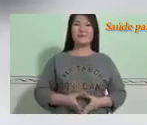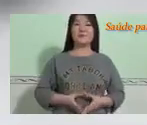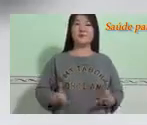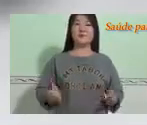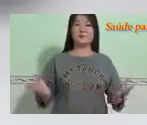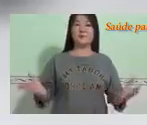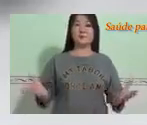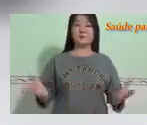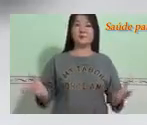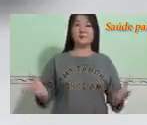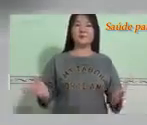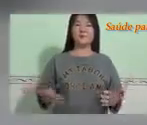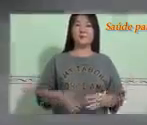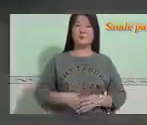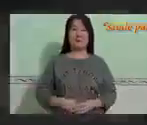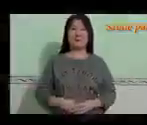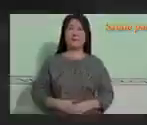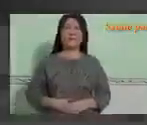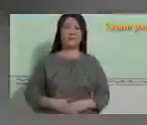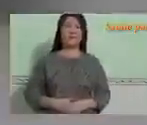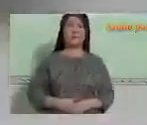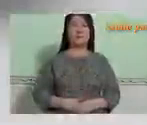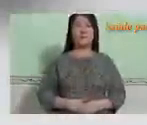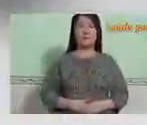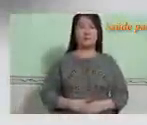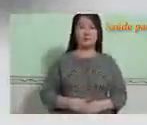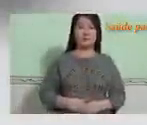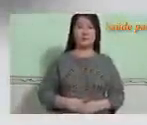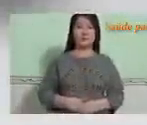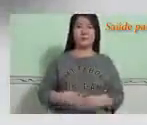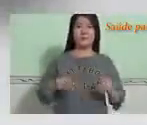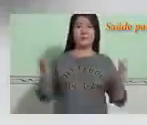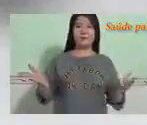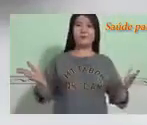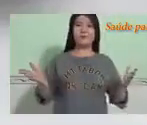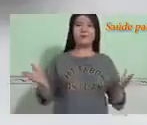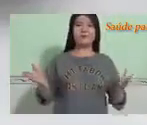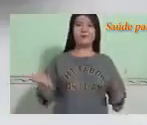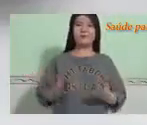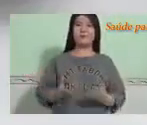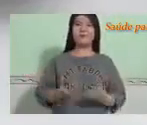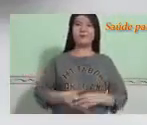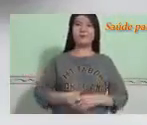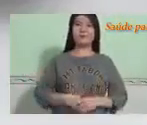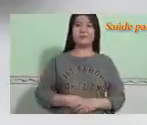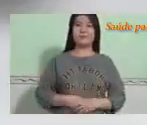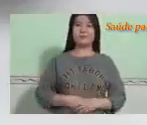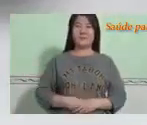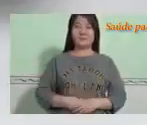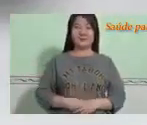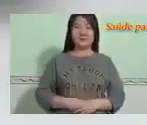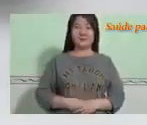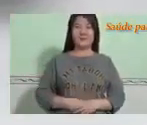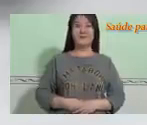Além disso, vírgula, no caso de doenças que podem ser transmitidas por meio do contato sexual ou por transfusões sanguíneas, vírgula,